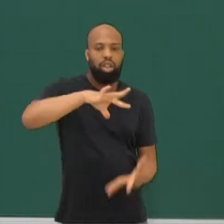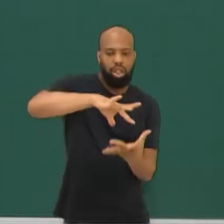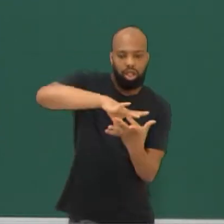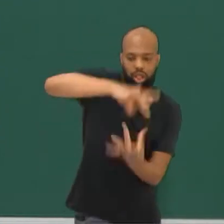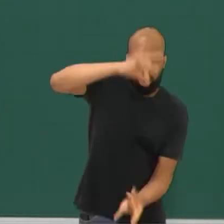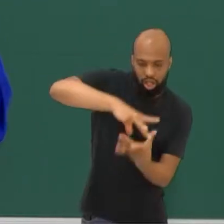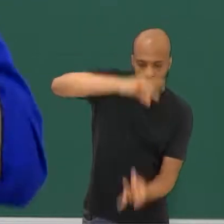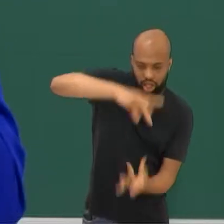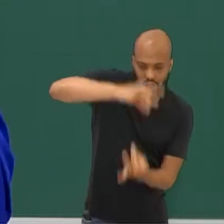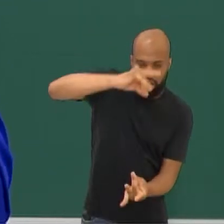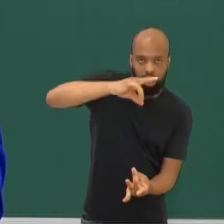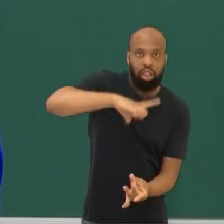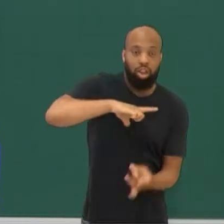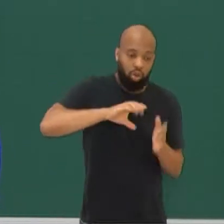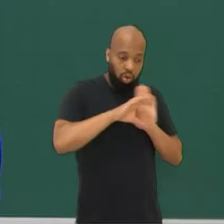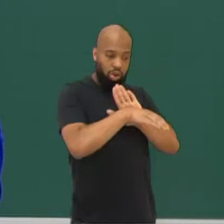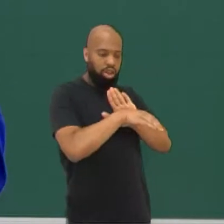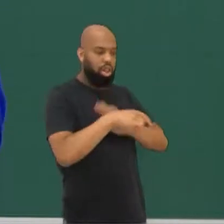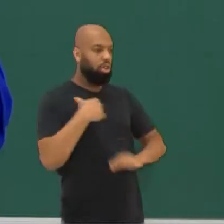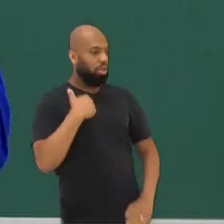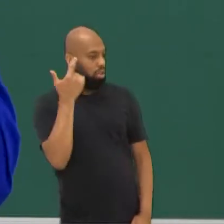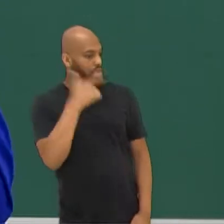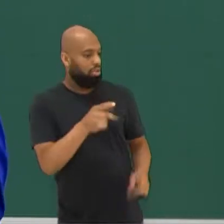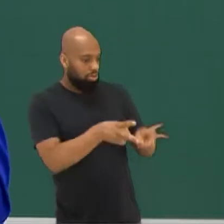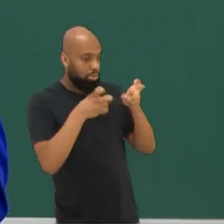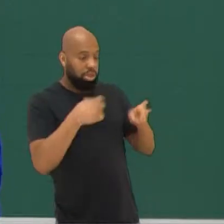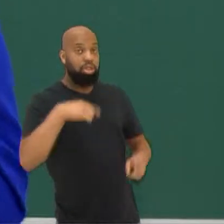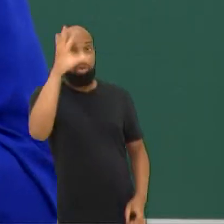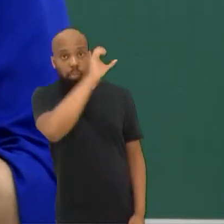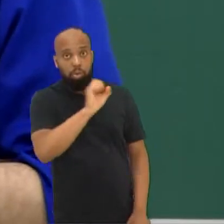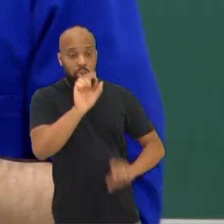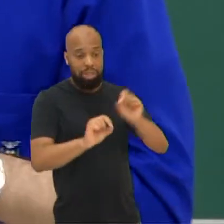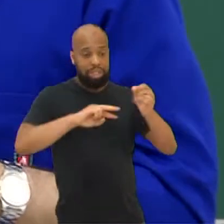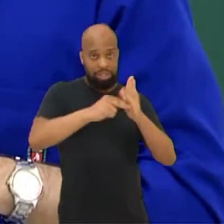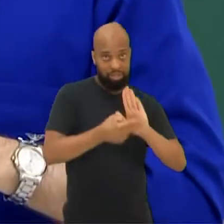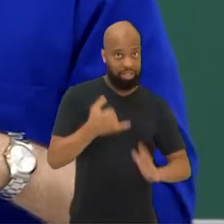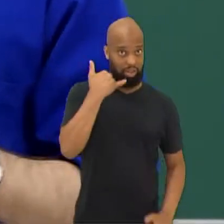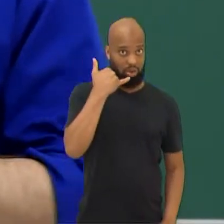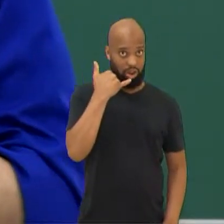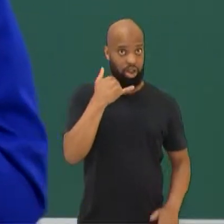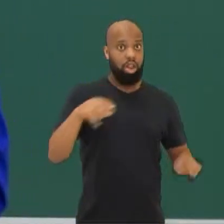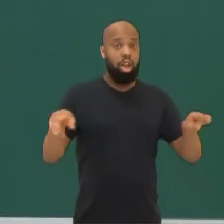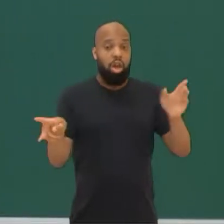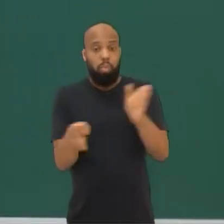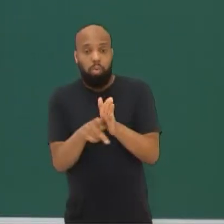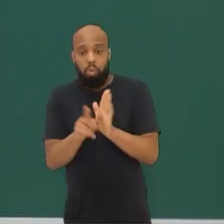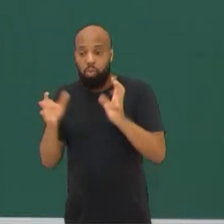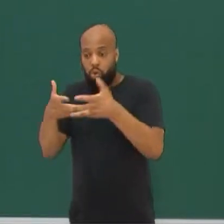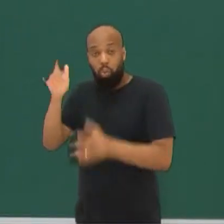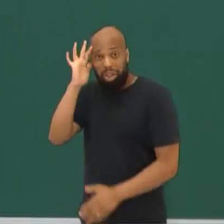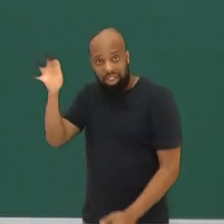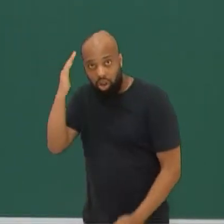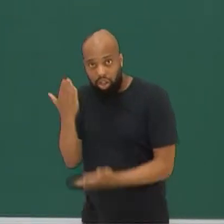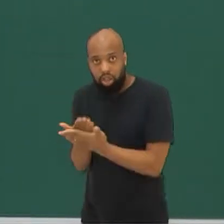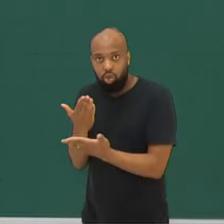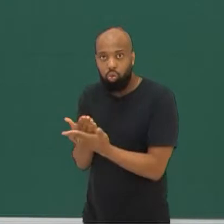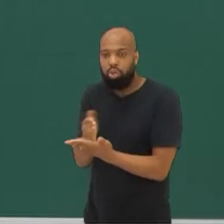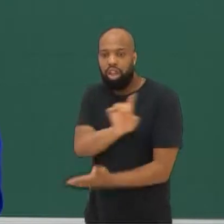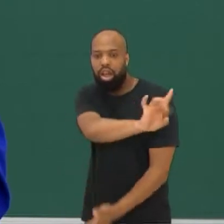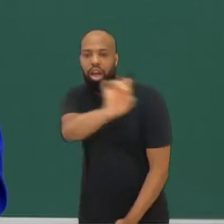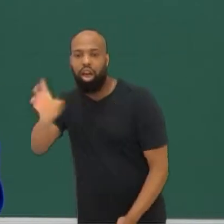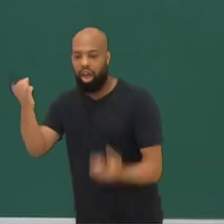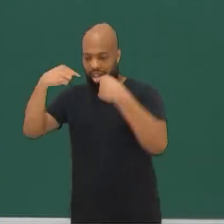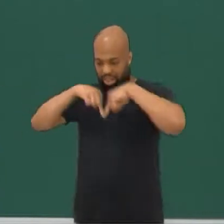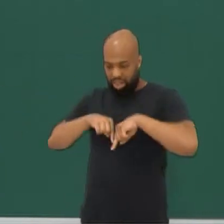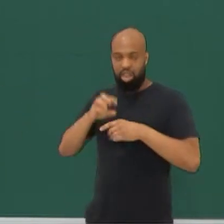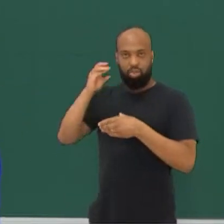o conceito celular, eu estou aprendendo sobre o que é um celular. Para os empiristas, eu só vou aprender o que é um celular a